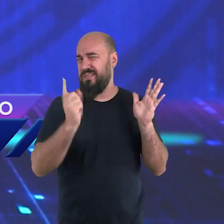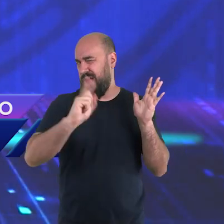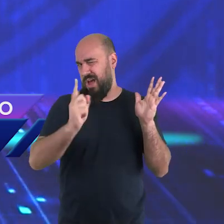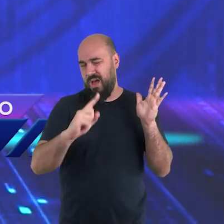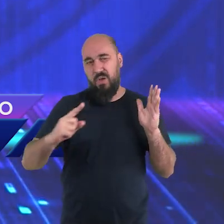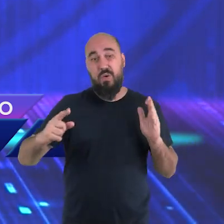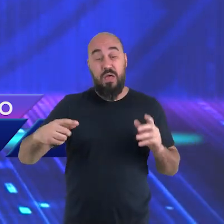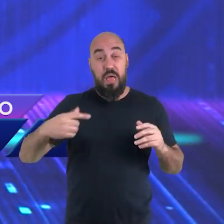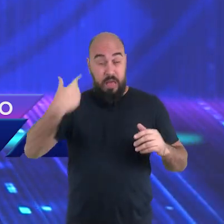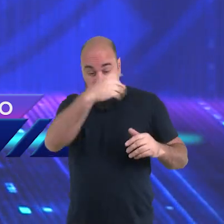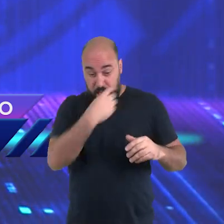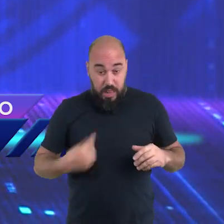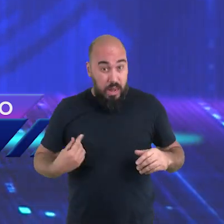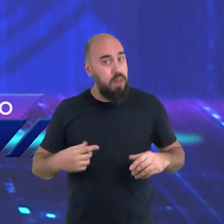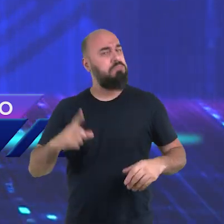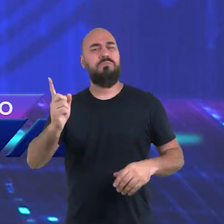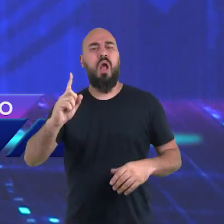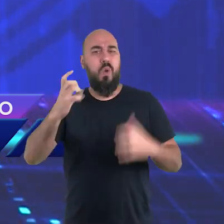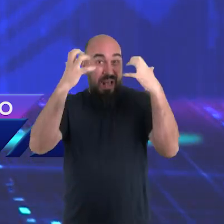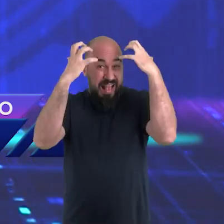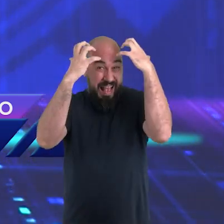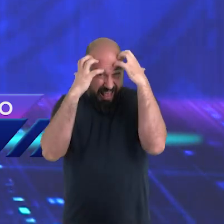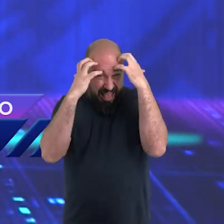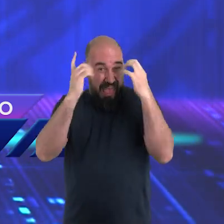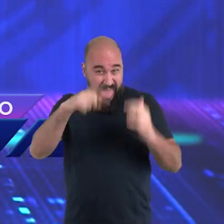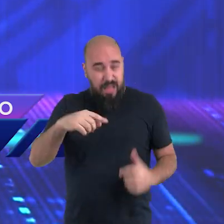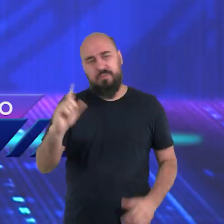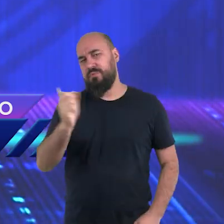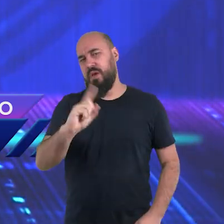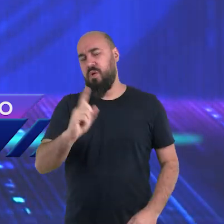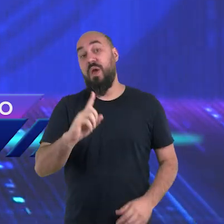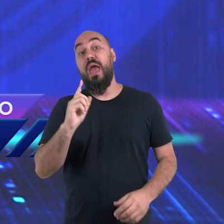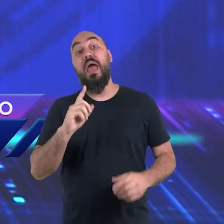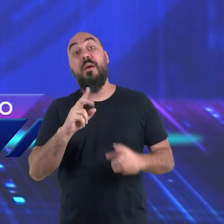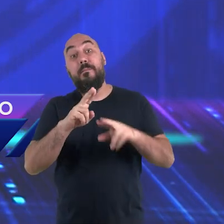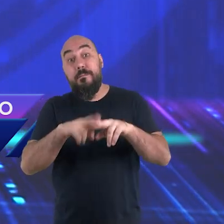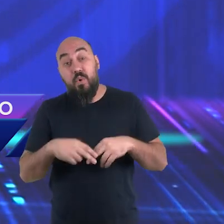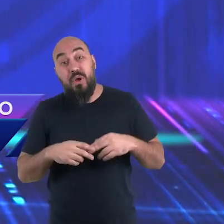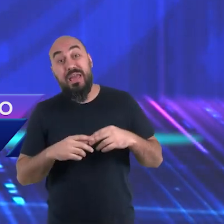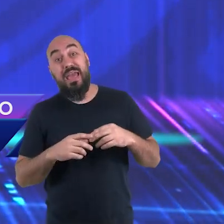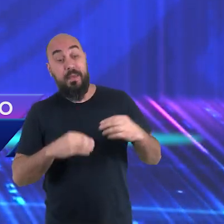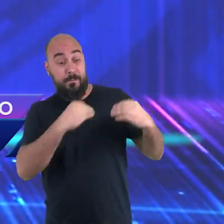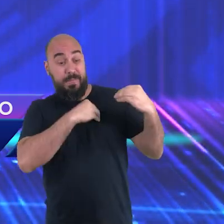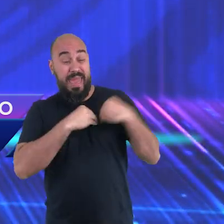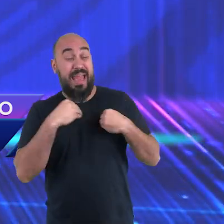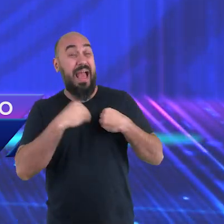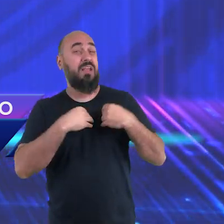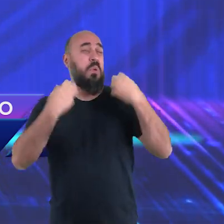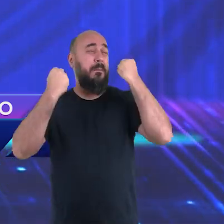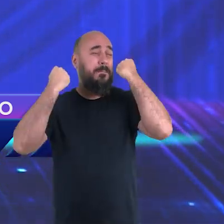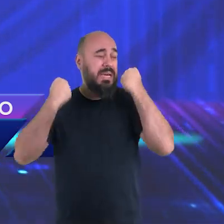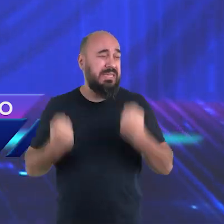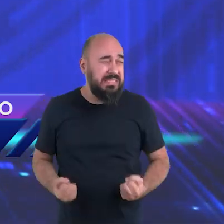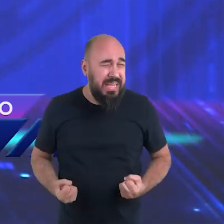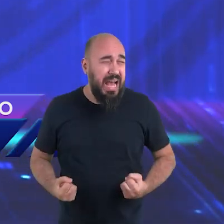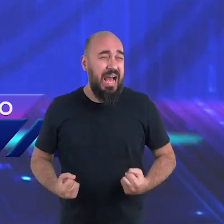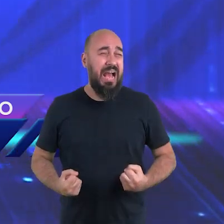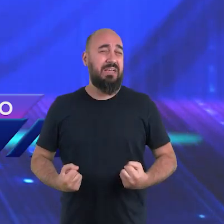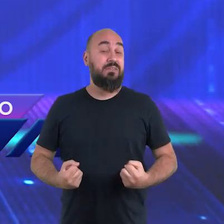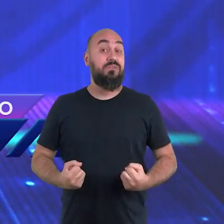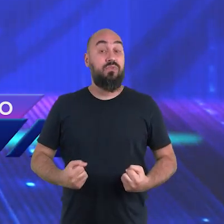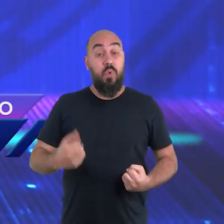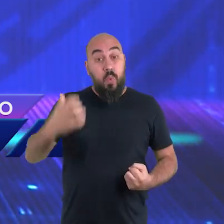seus pés, mas a maior dor que Jesus sentia era o distanciamento do Pai, era o peso do pecado, era a